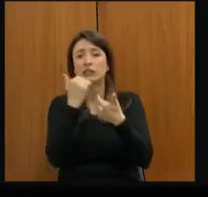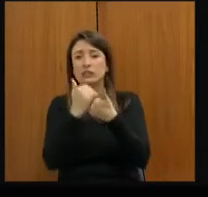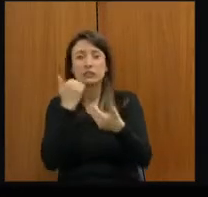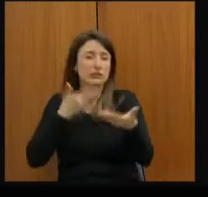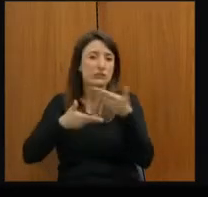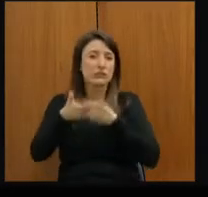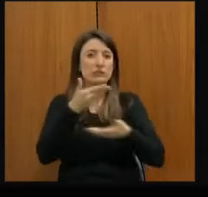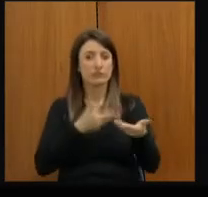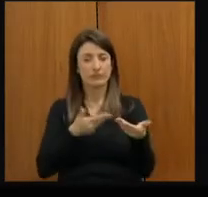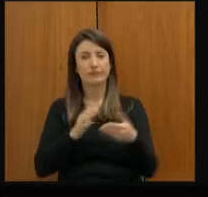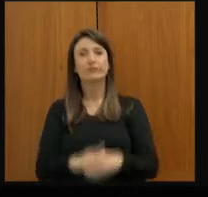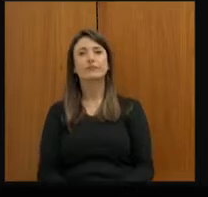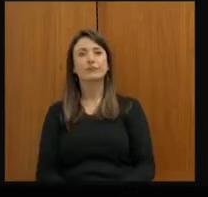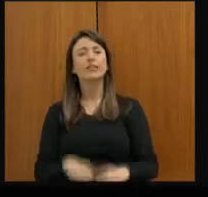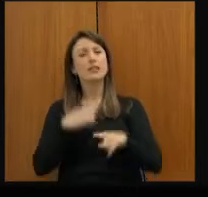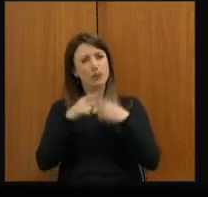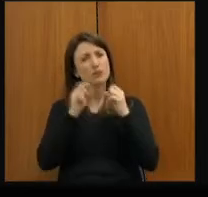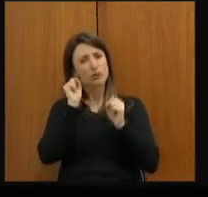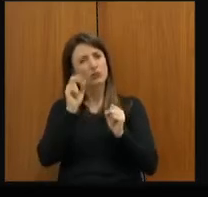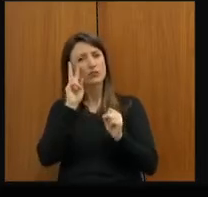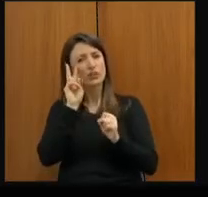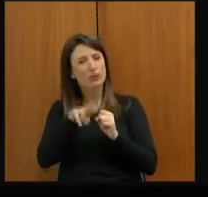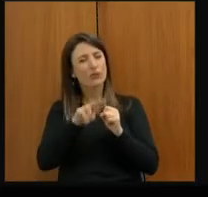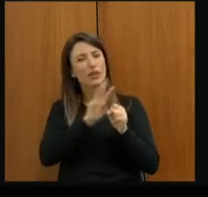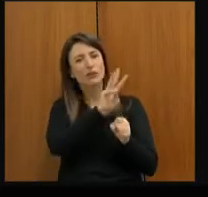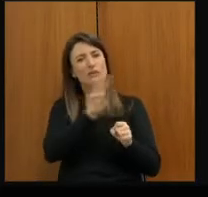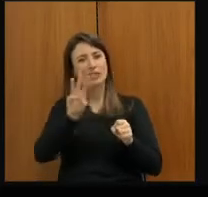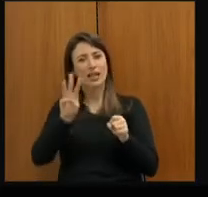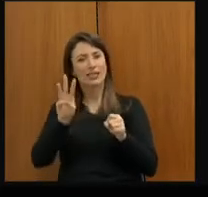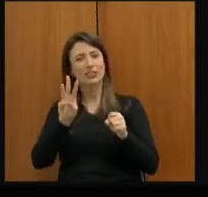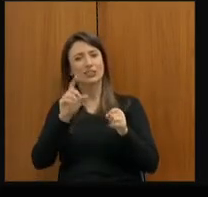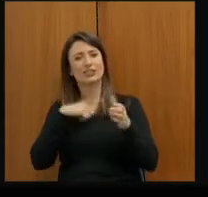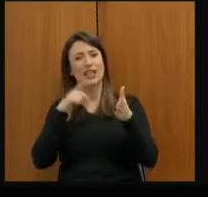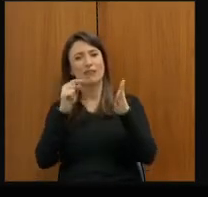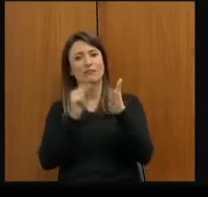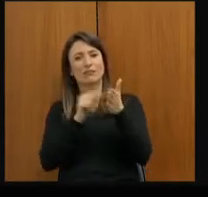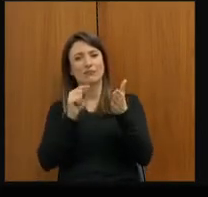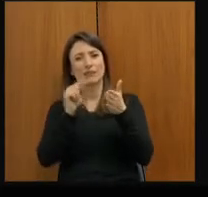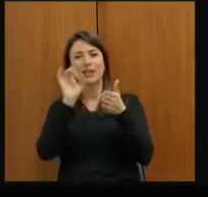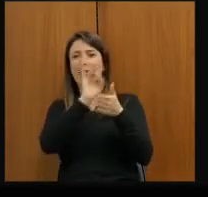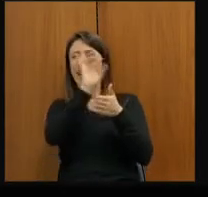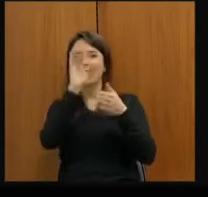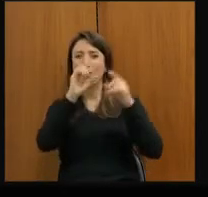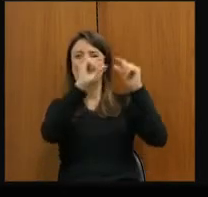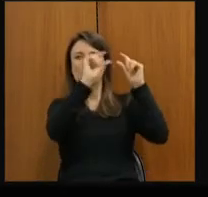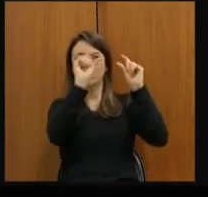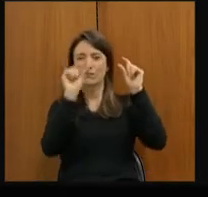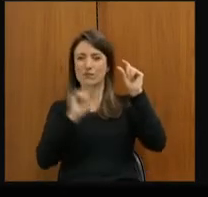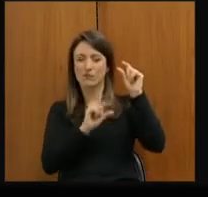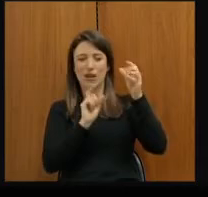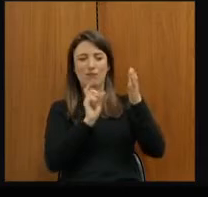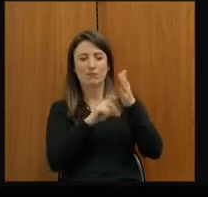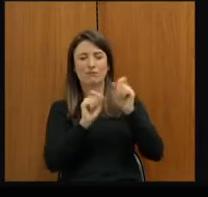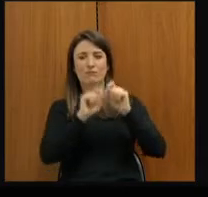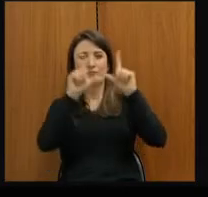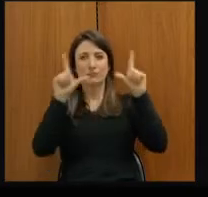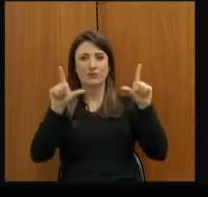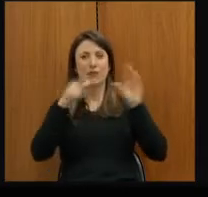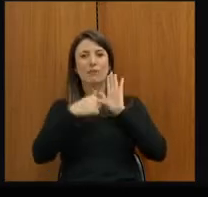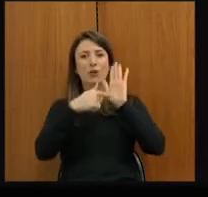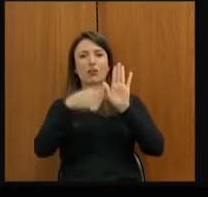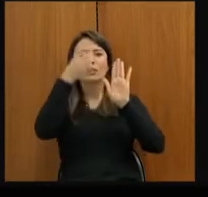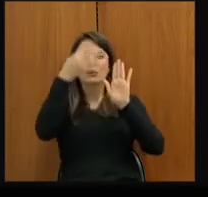projetos quando chegar no site gente pode é tatty aí vai ter origem do projeto onde